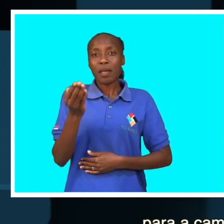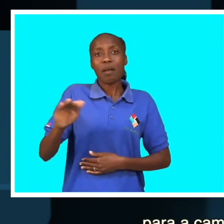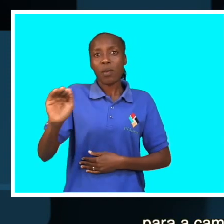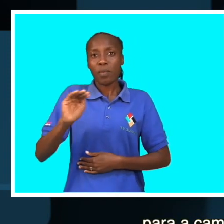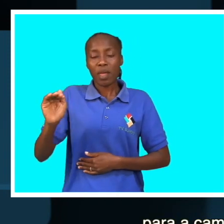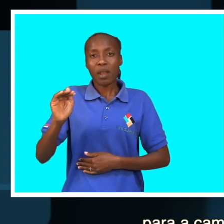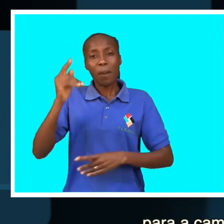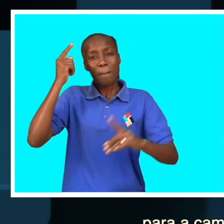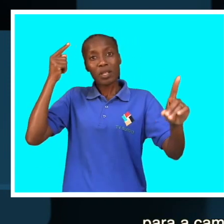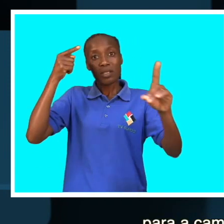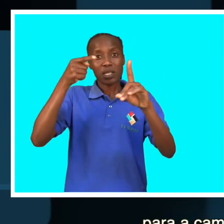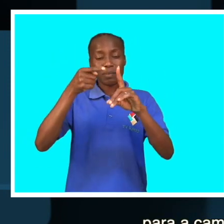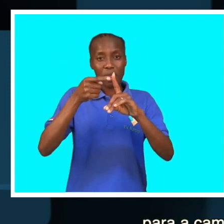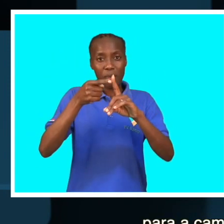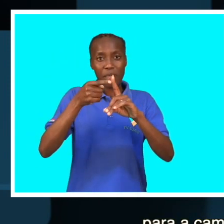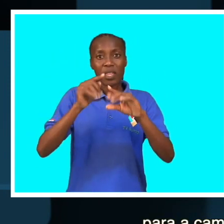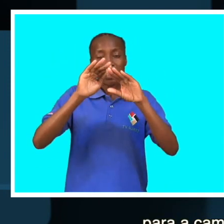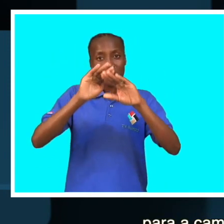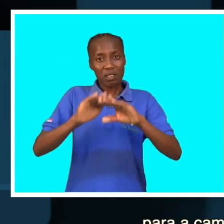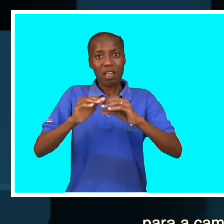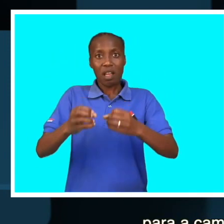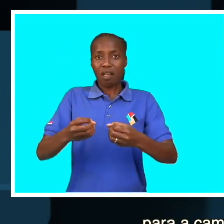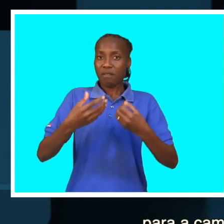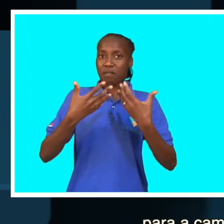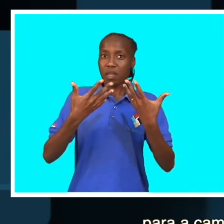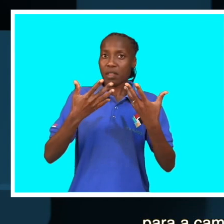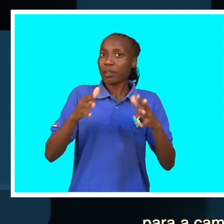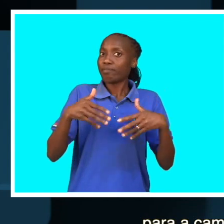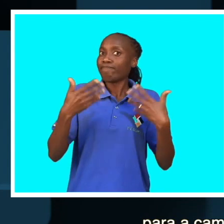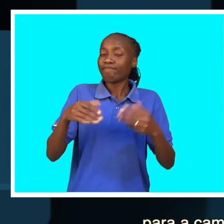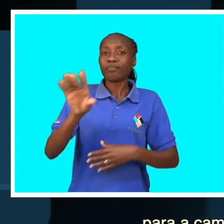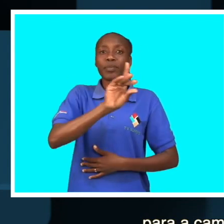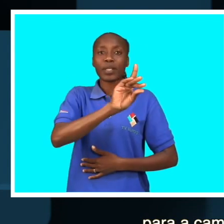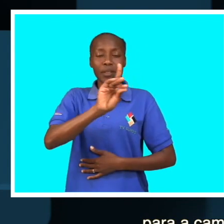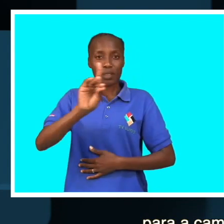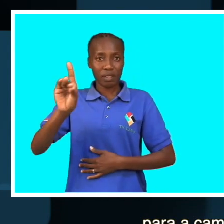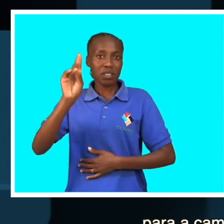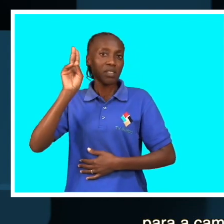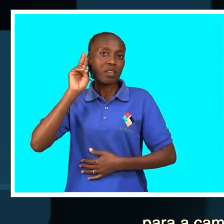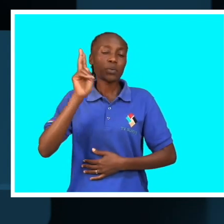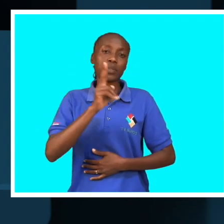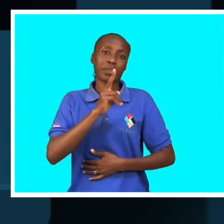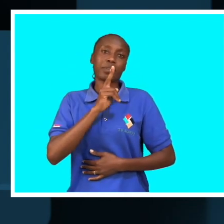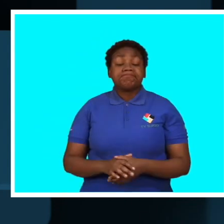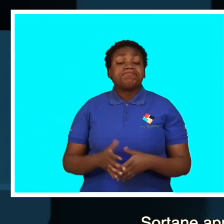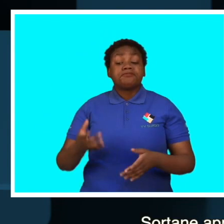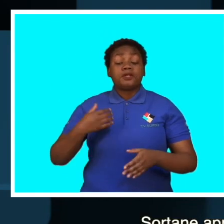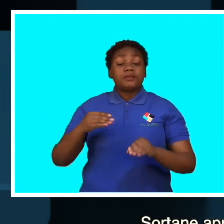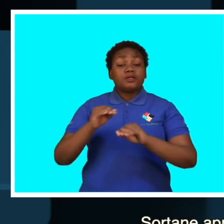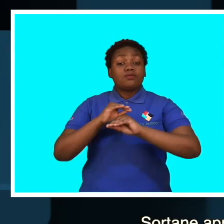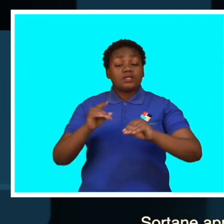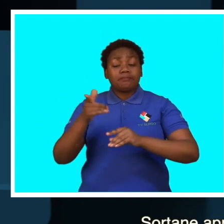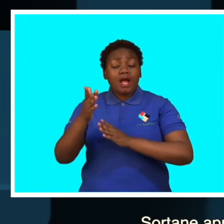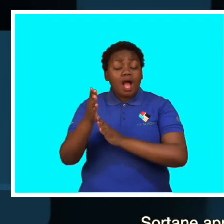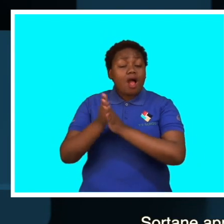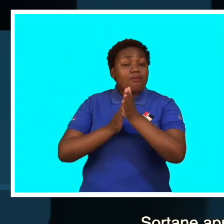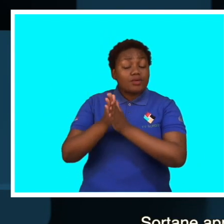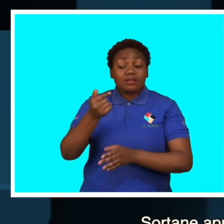social, principalmente a que está afetada pela deficiência auditiva. Surtana